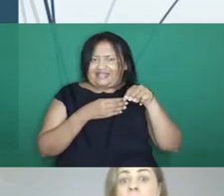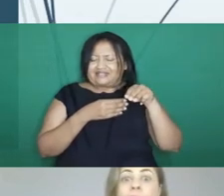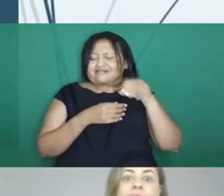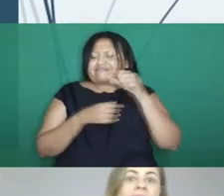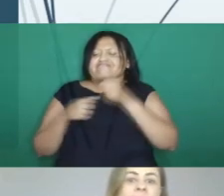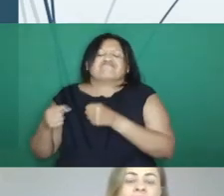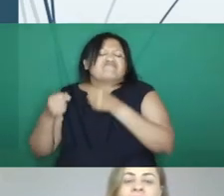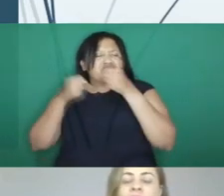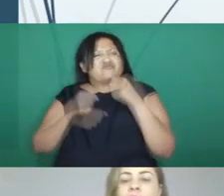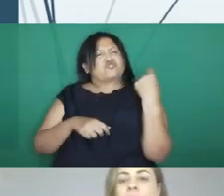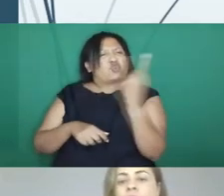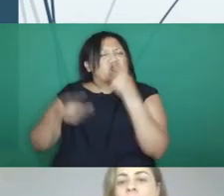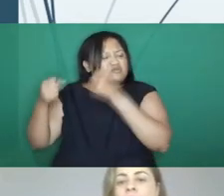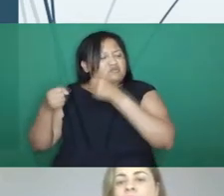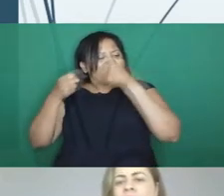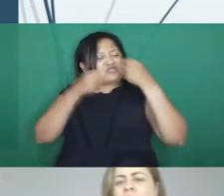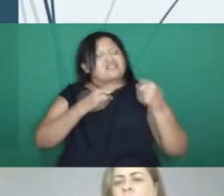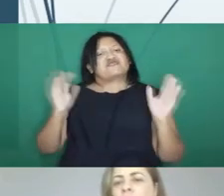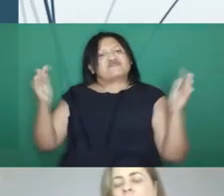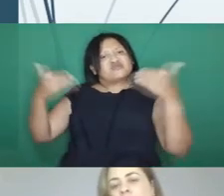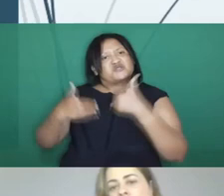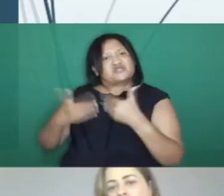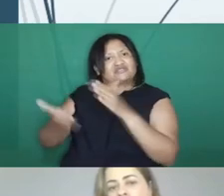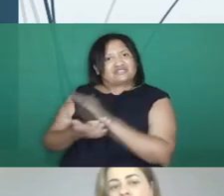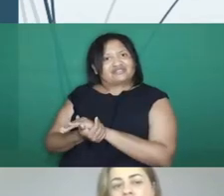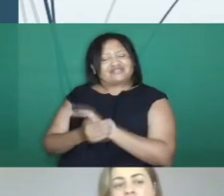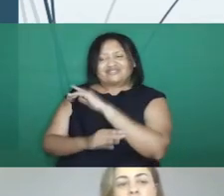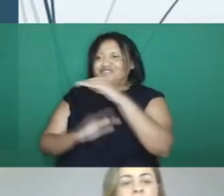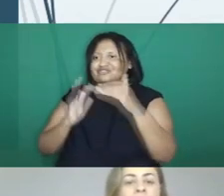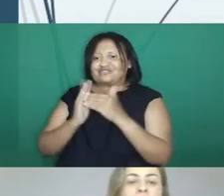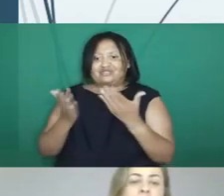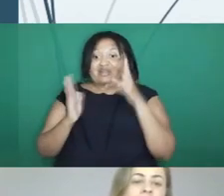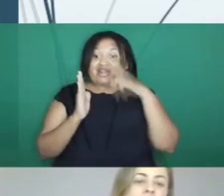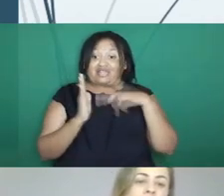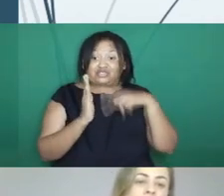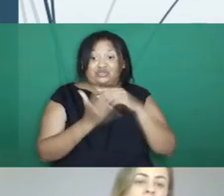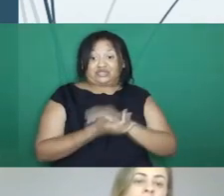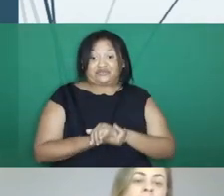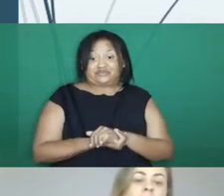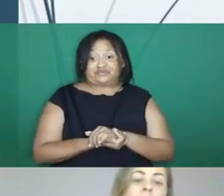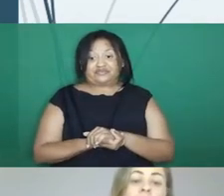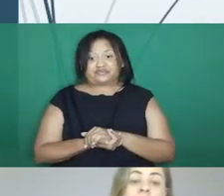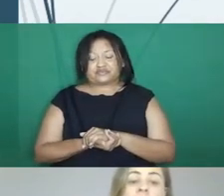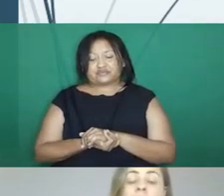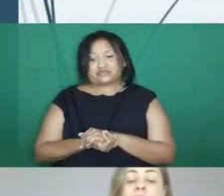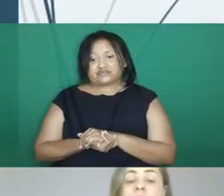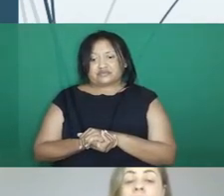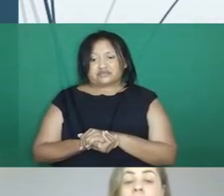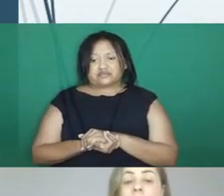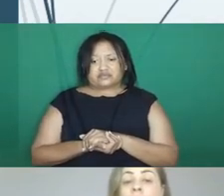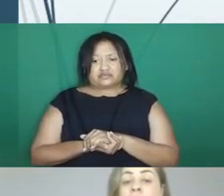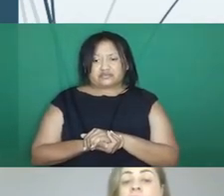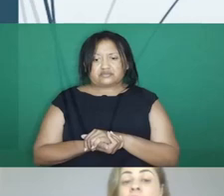no verbo empoderar Então vamos empoderar todas as pessoas autistas aí para leitura autismo